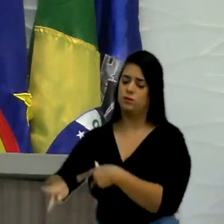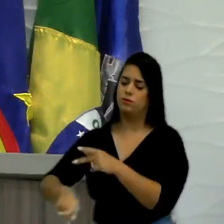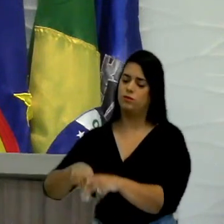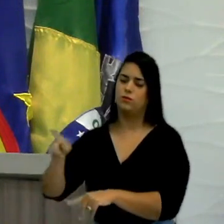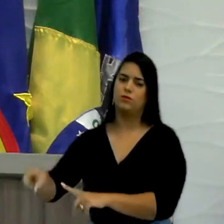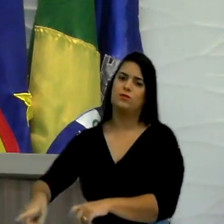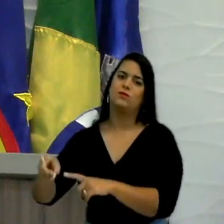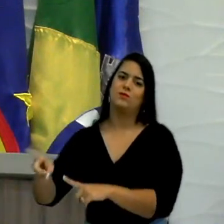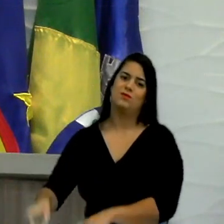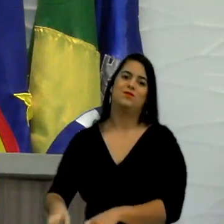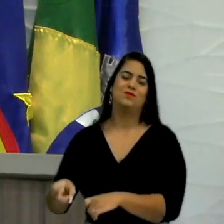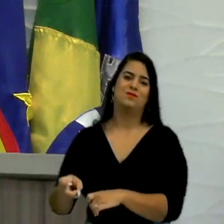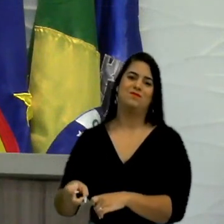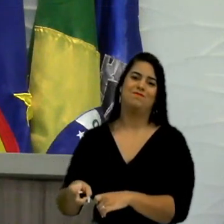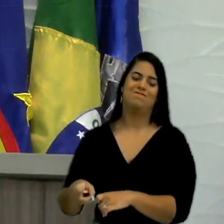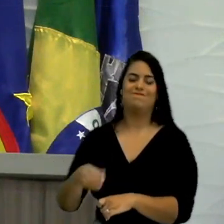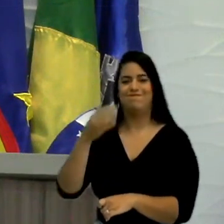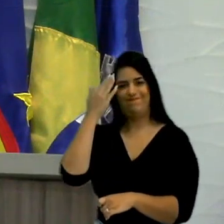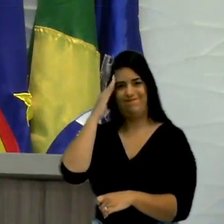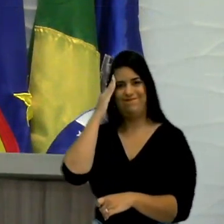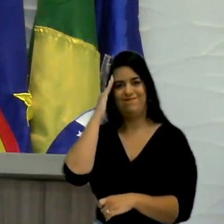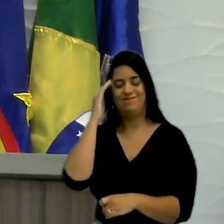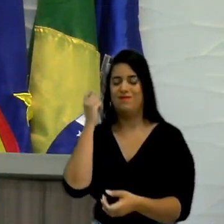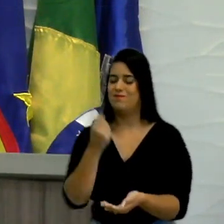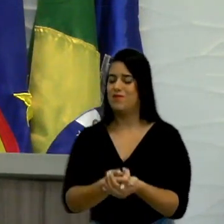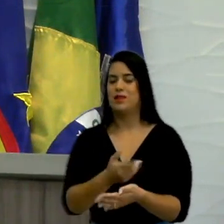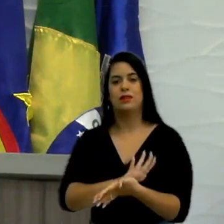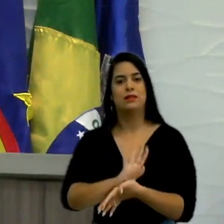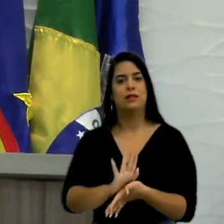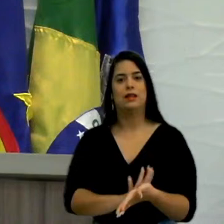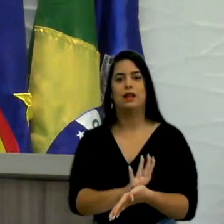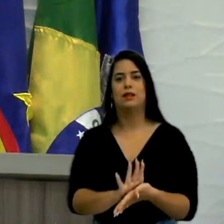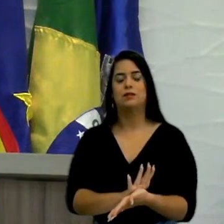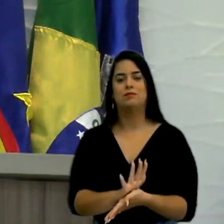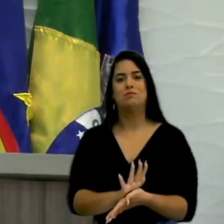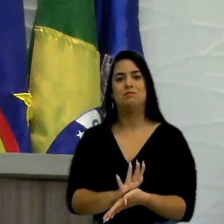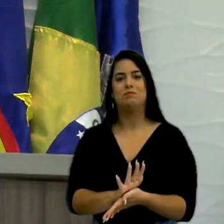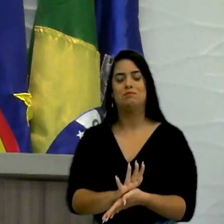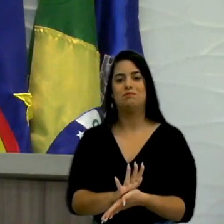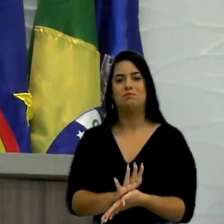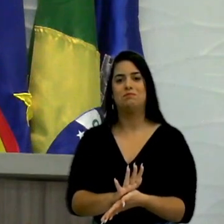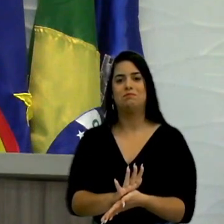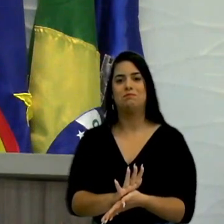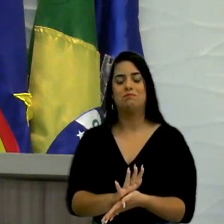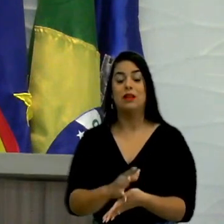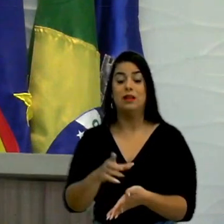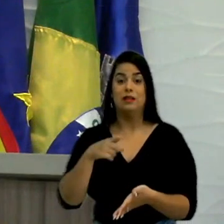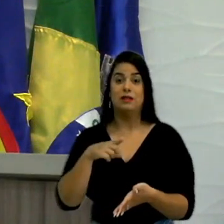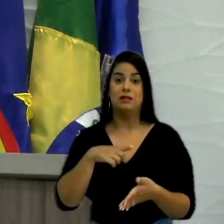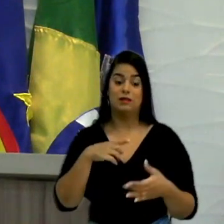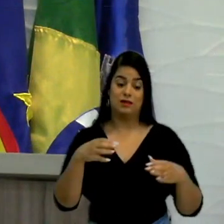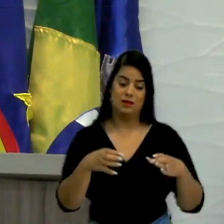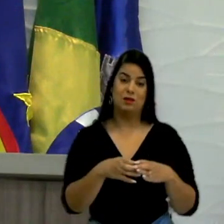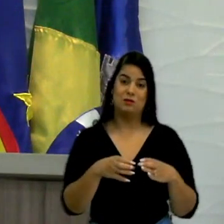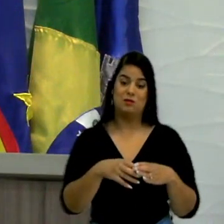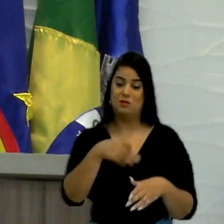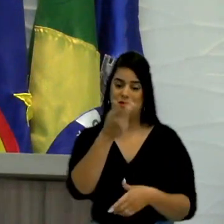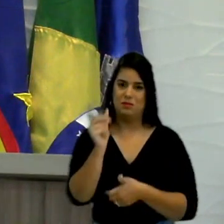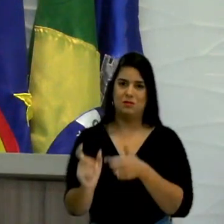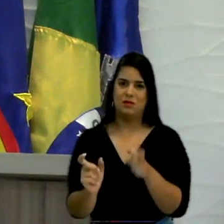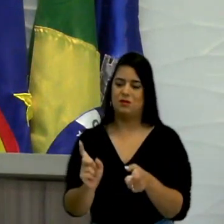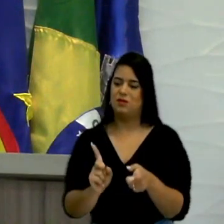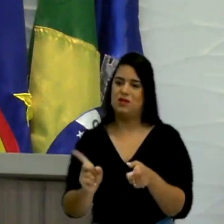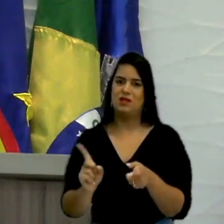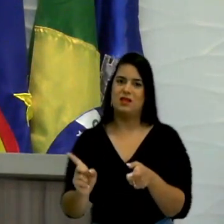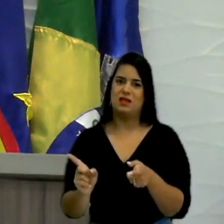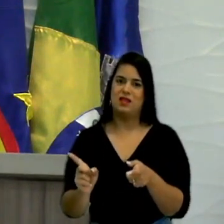sua habilitação totalmente gratuita. Então, as inscrições estão abertas, nós estamos com a equipe no sindicato fazendo essas inscrições. Para fazer